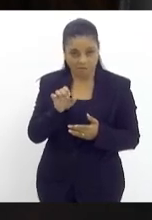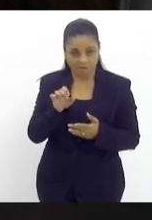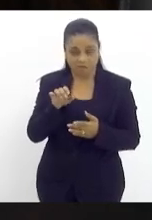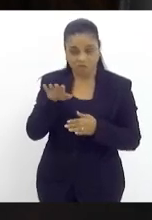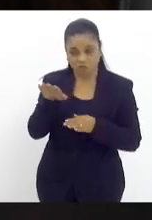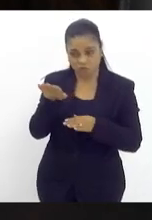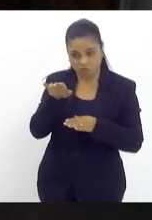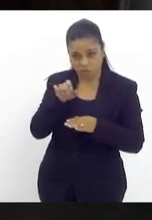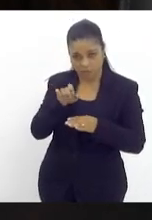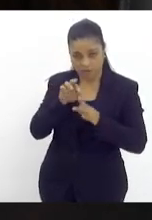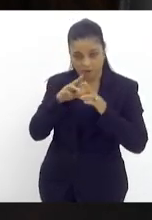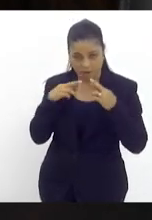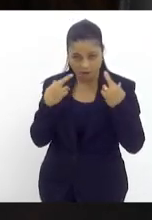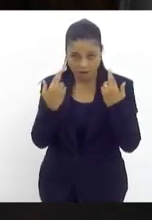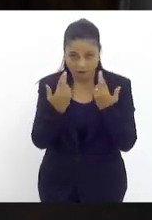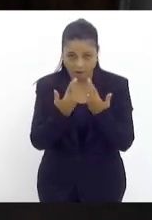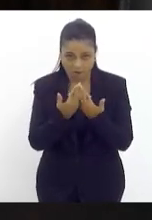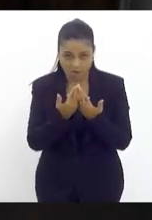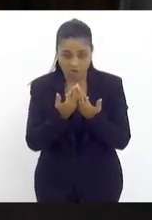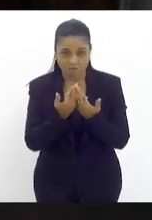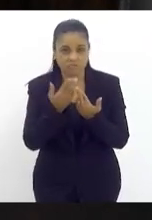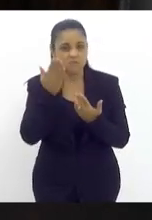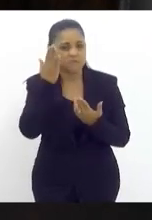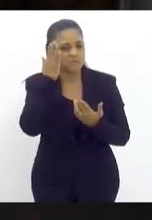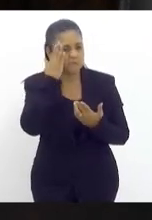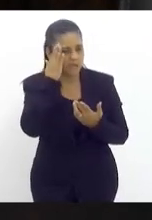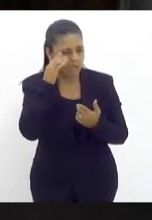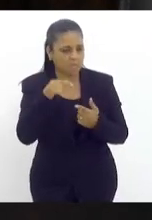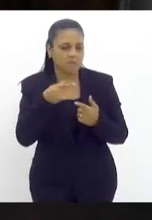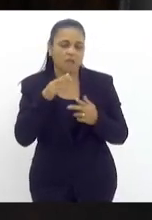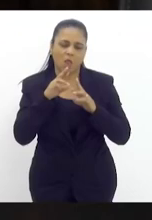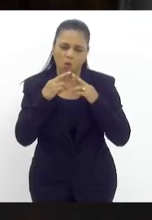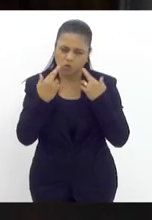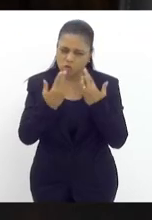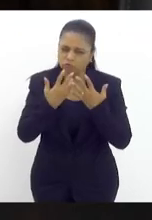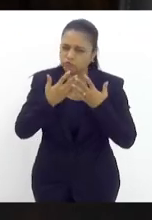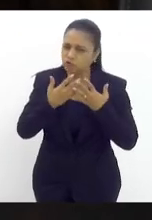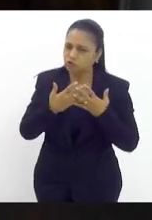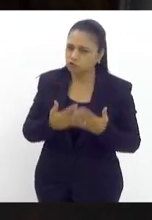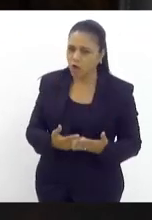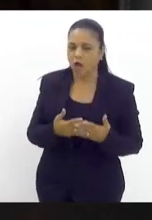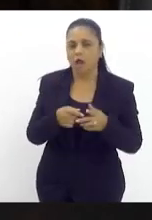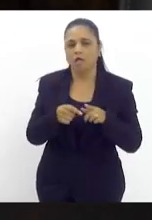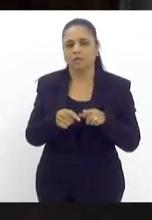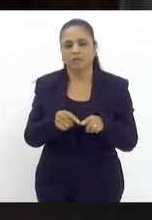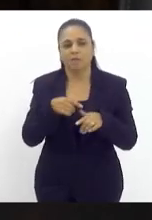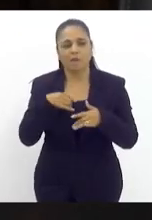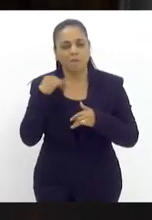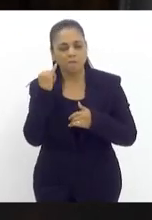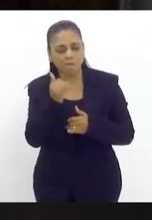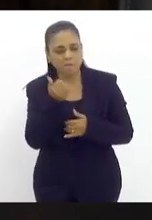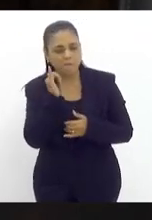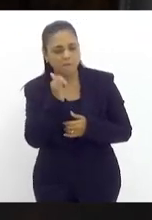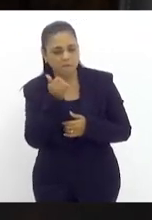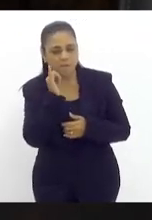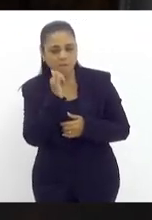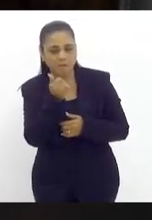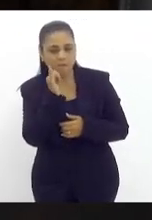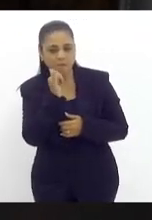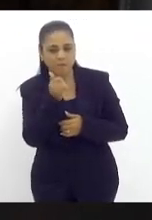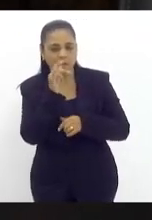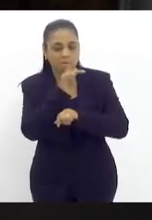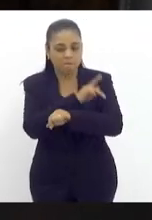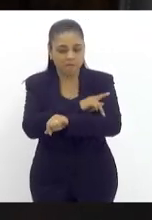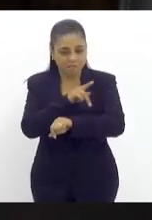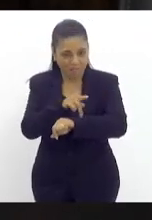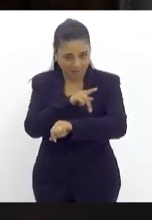né, para uma reunião, que ele sabe que é uma reunião chata, que ele vai ficar ali só ouvindo blá, blá, blá,